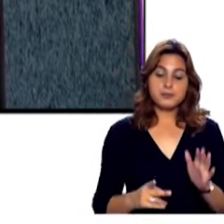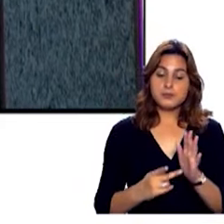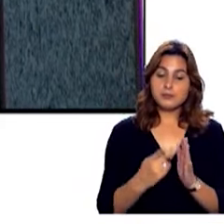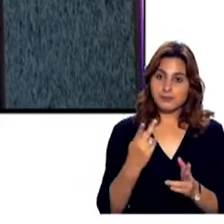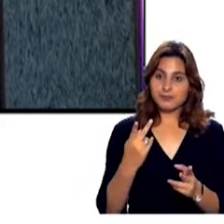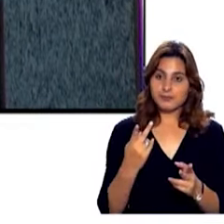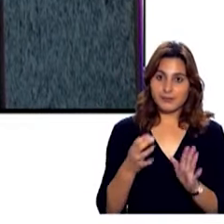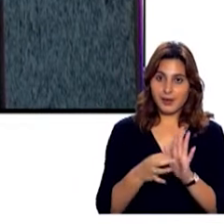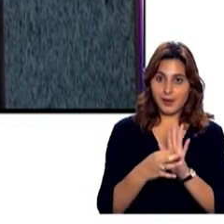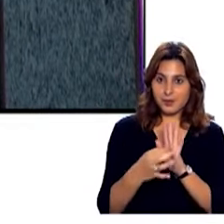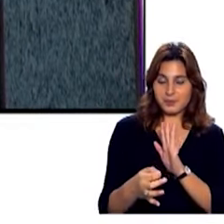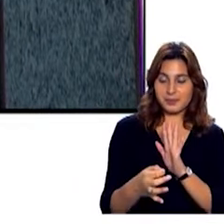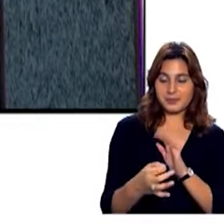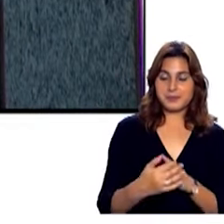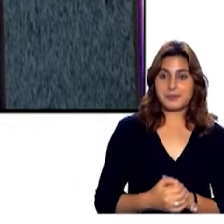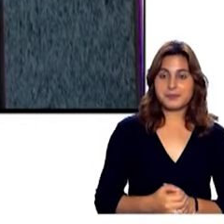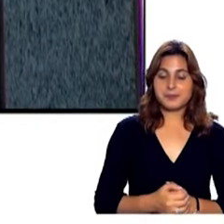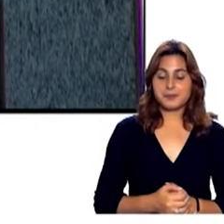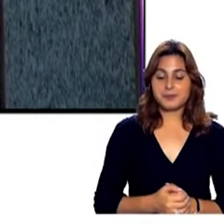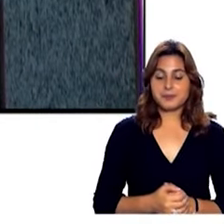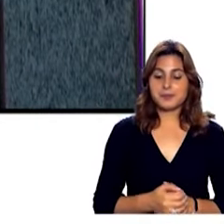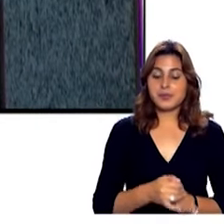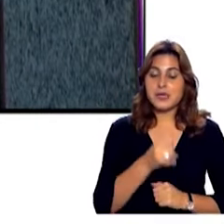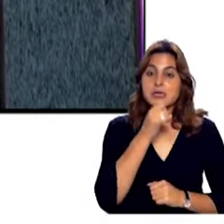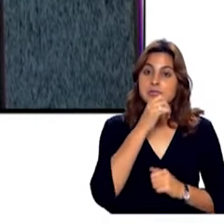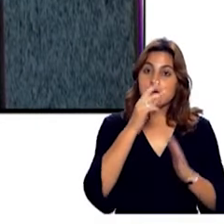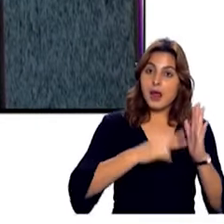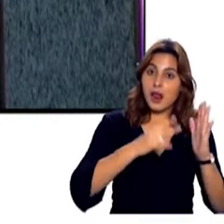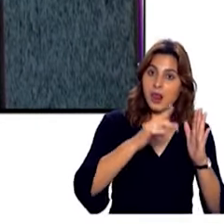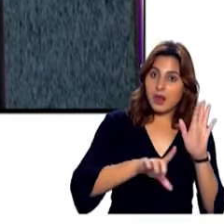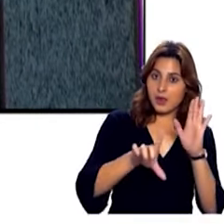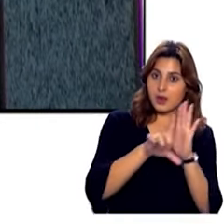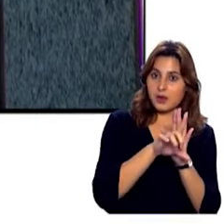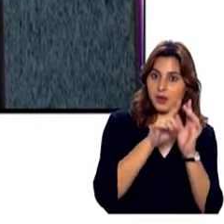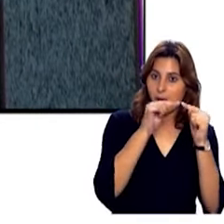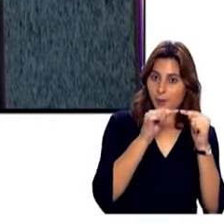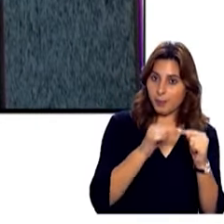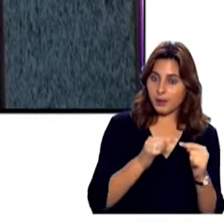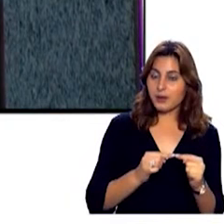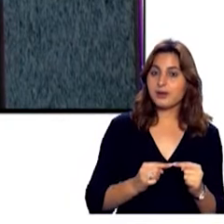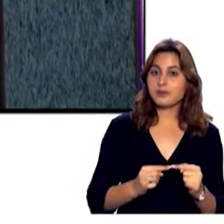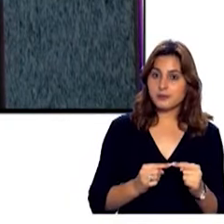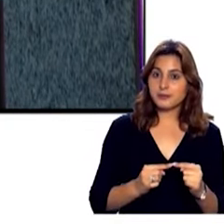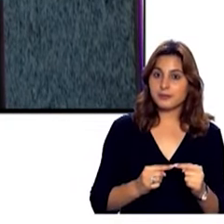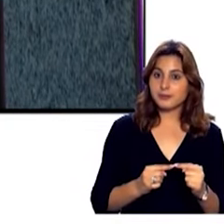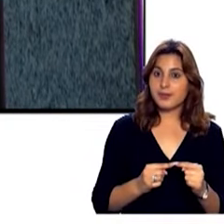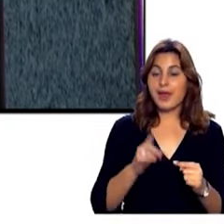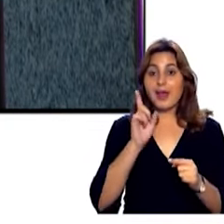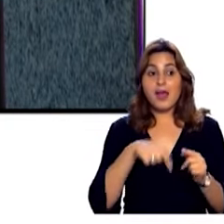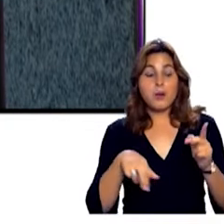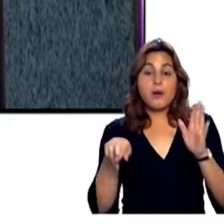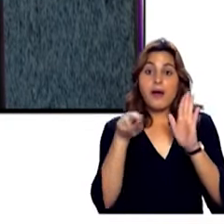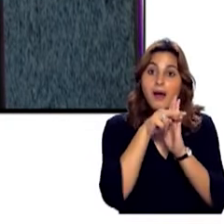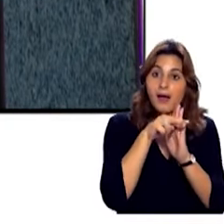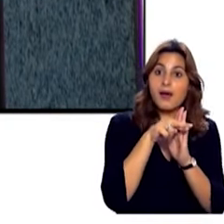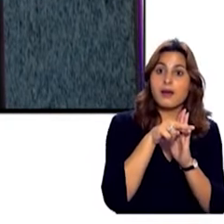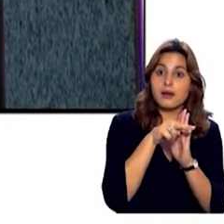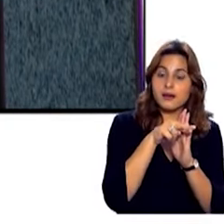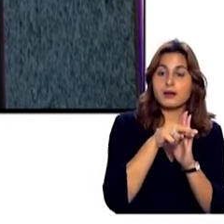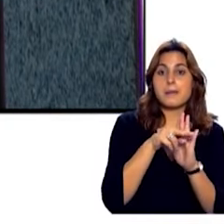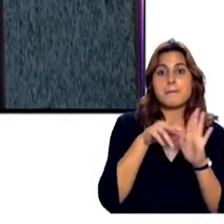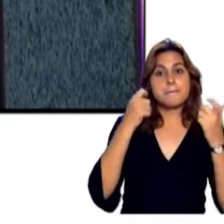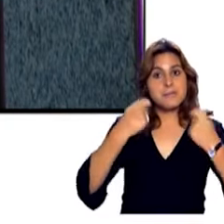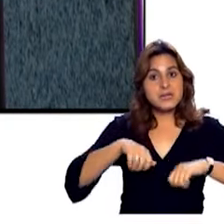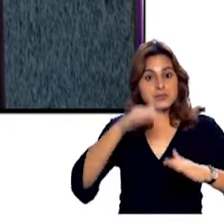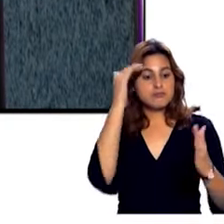começar pelo segundo se a interpretação conforme é uma regra que deve ser